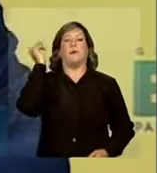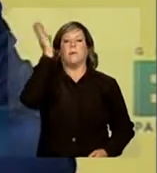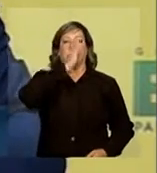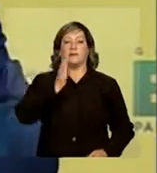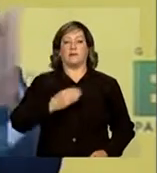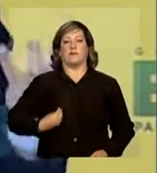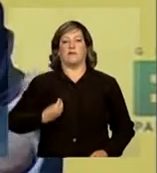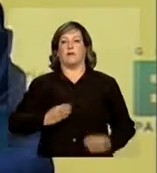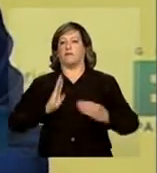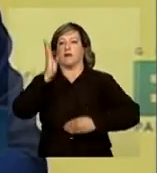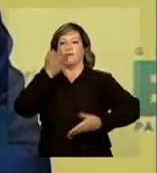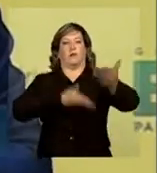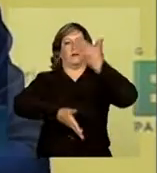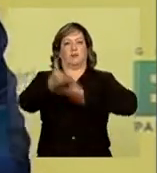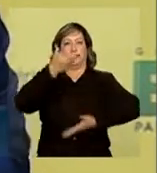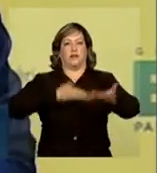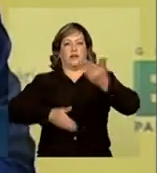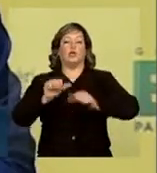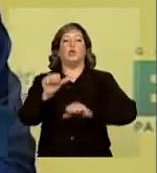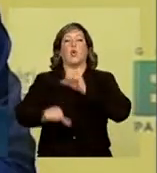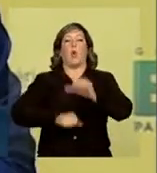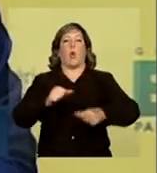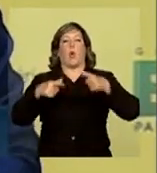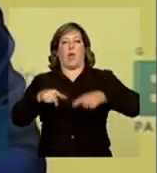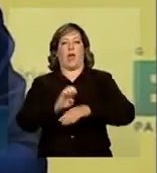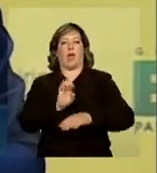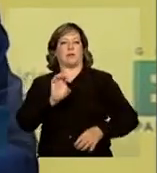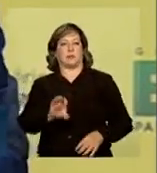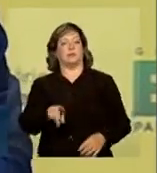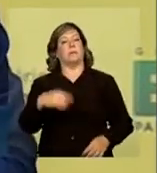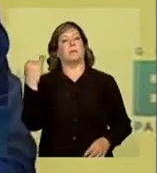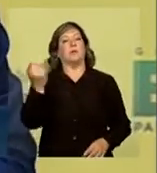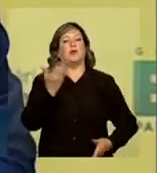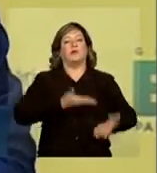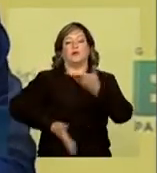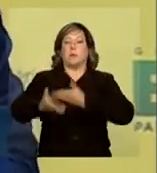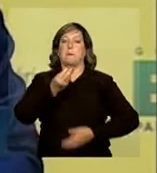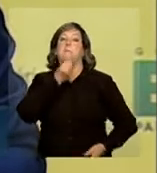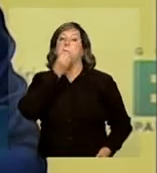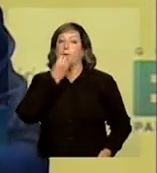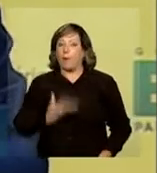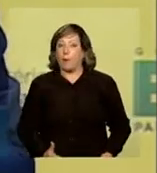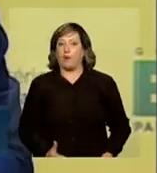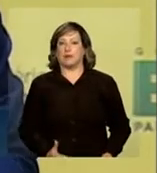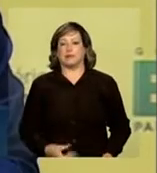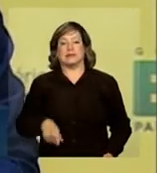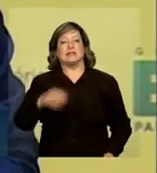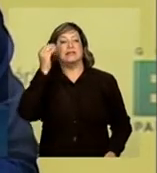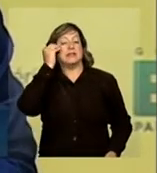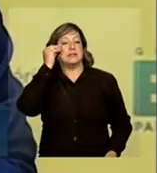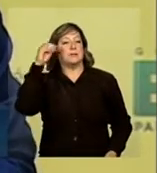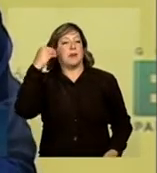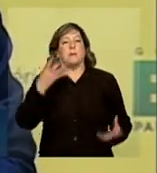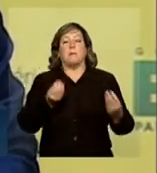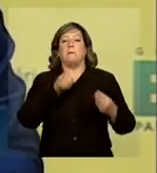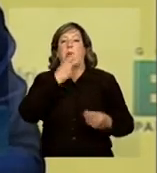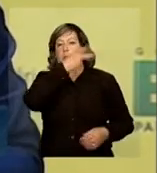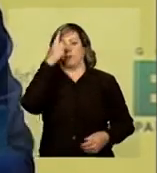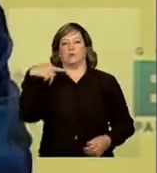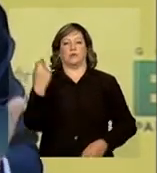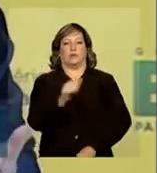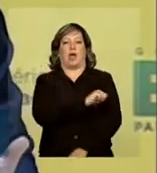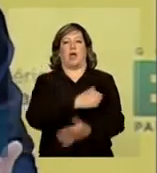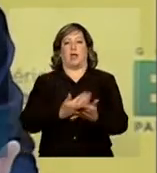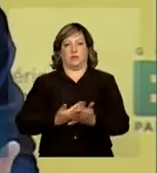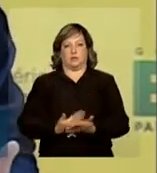mais de um estado que conheço há mais de uma cultura enriquece o país Isso é uma troca muito positiva é uma experiência muito rica para os estudantes